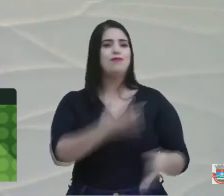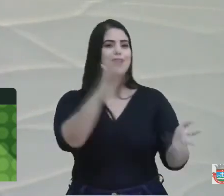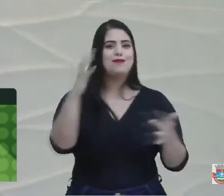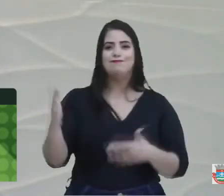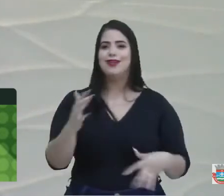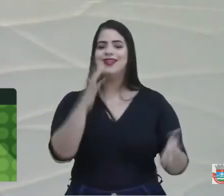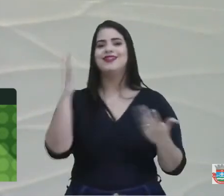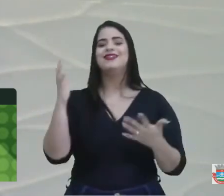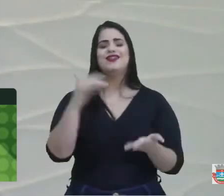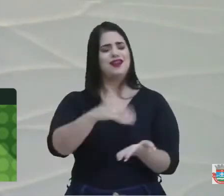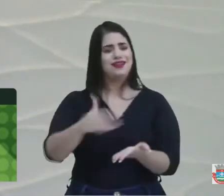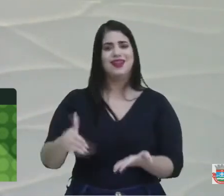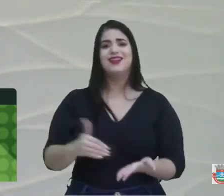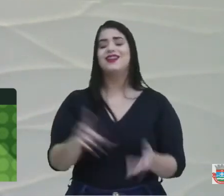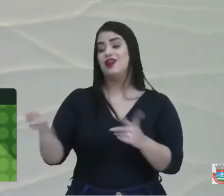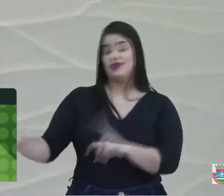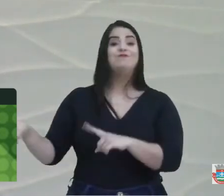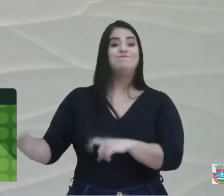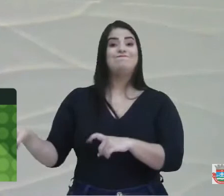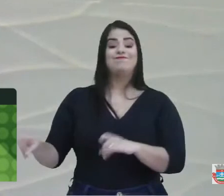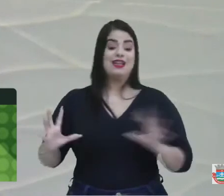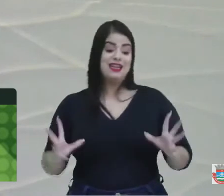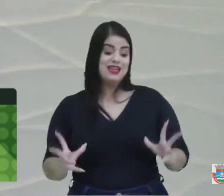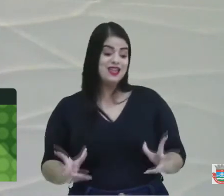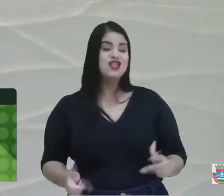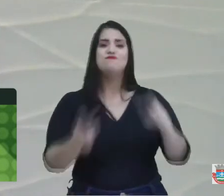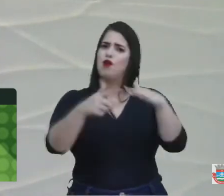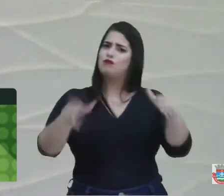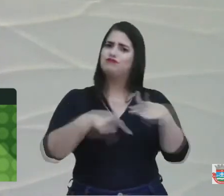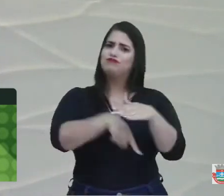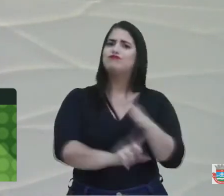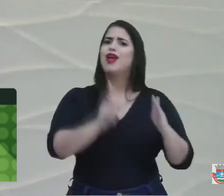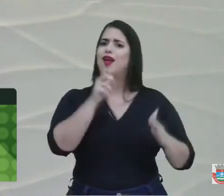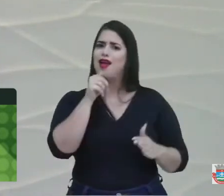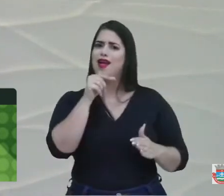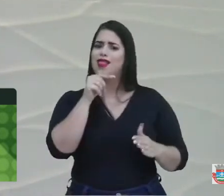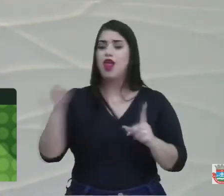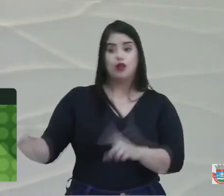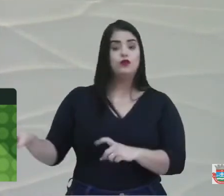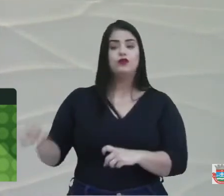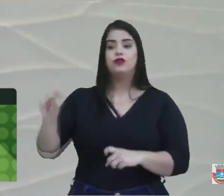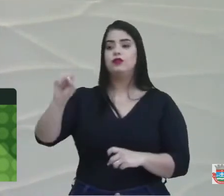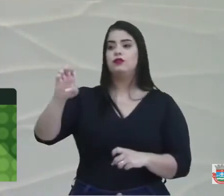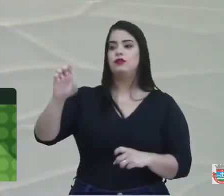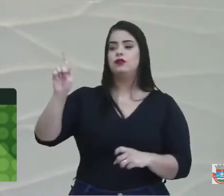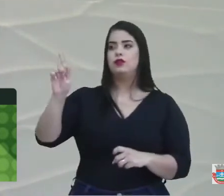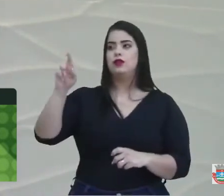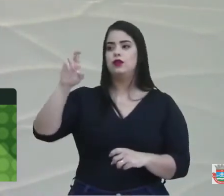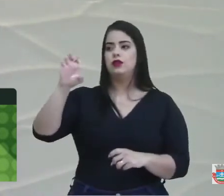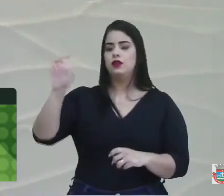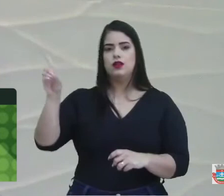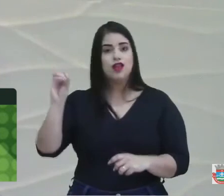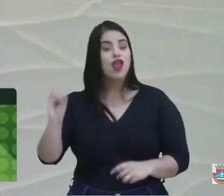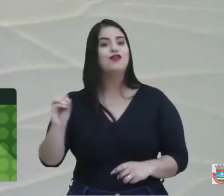aí a Secretaria de Agricultura, que fez a limpeza das barragens, dos barreiros lá no sítio Segredo, né, e também era